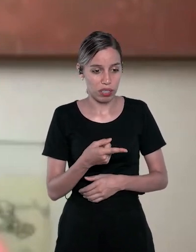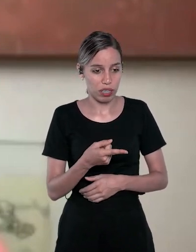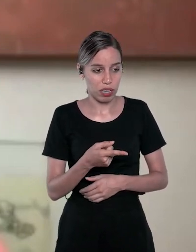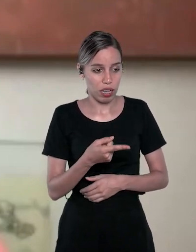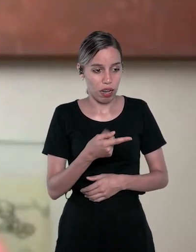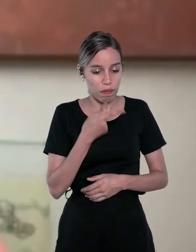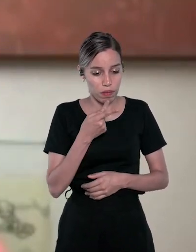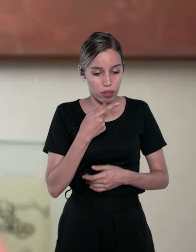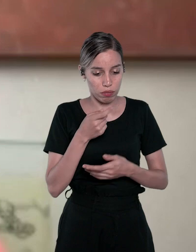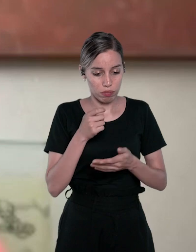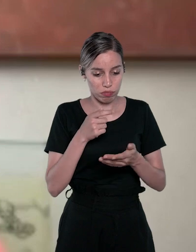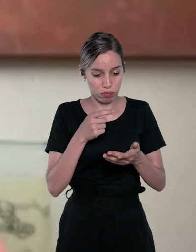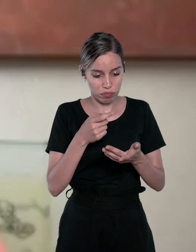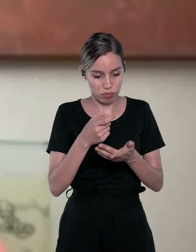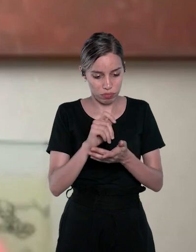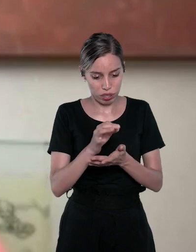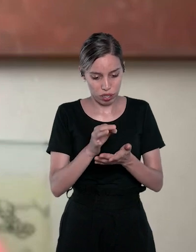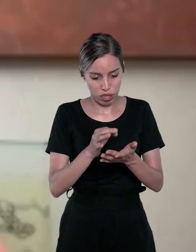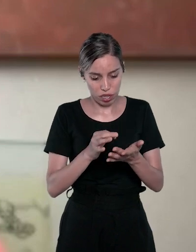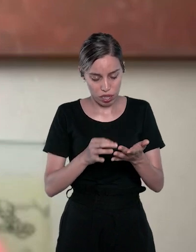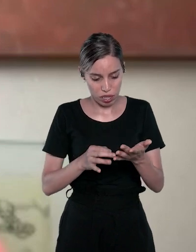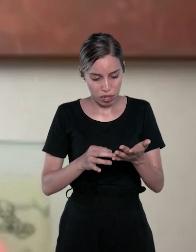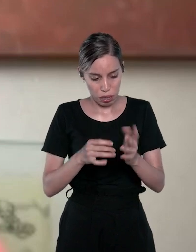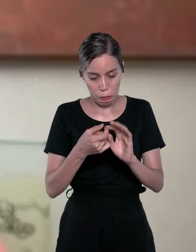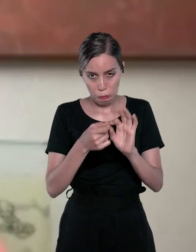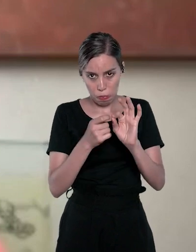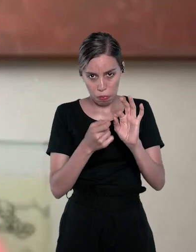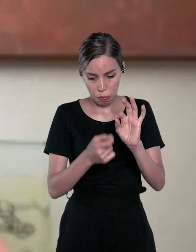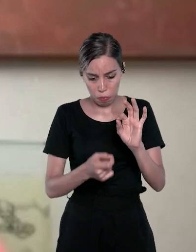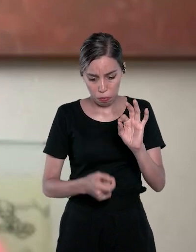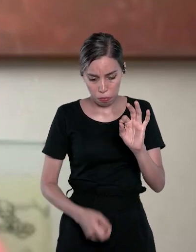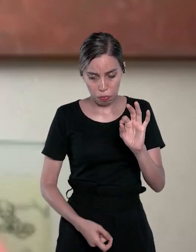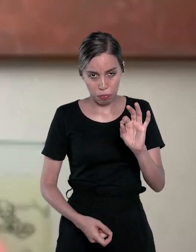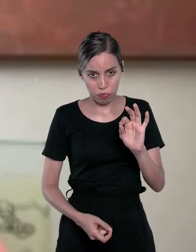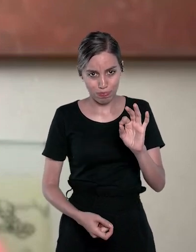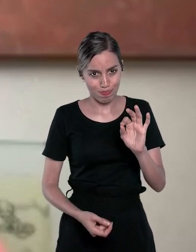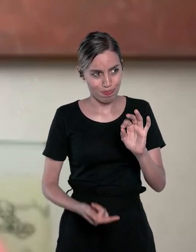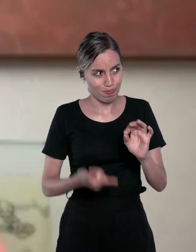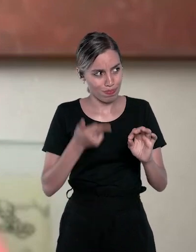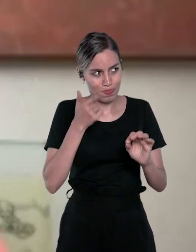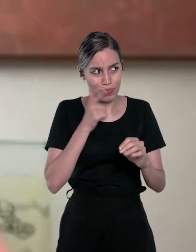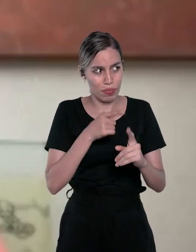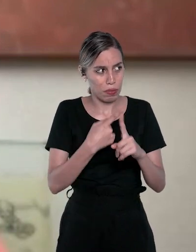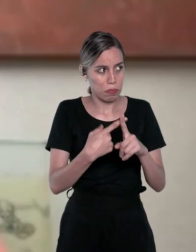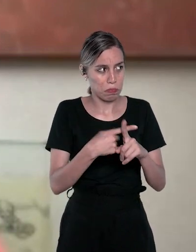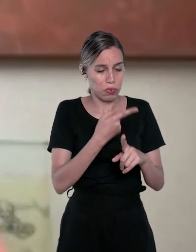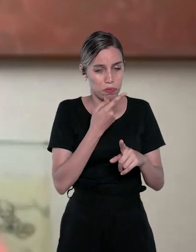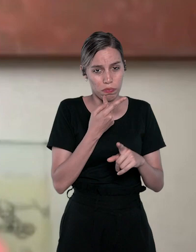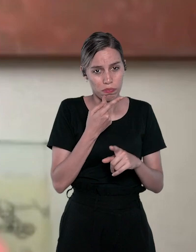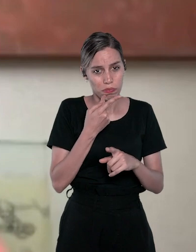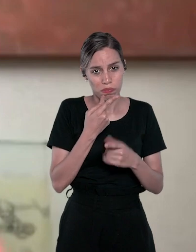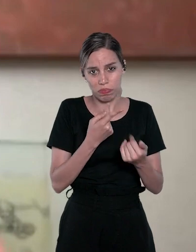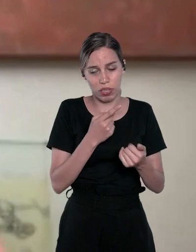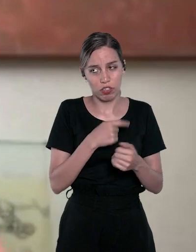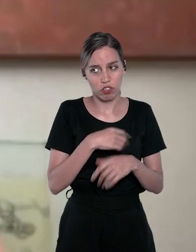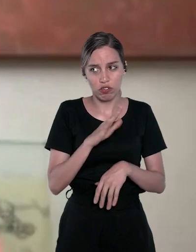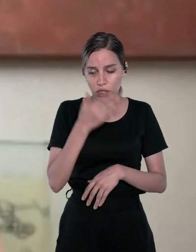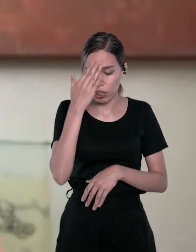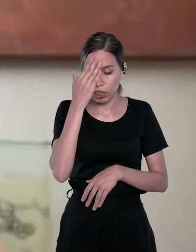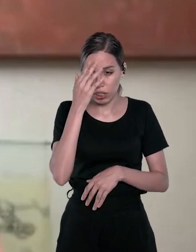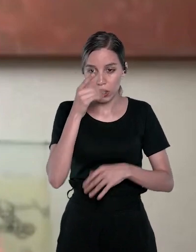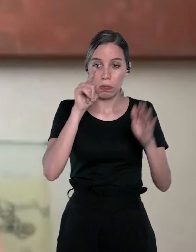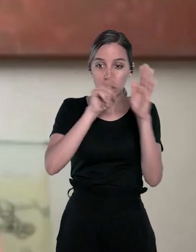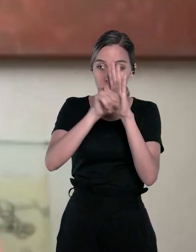atrás dos amigos e das pessoas que conviveram com o Wander, todos os admiradores dele, e recolhi. E era uma matéria